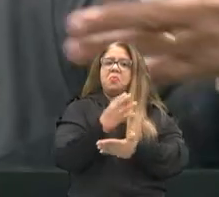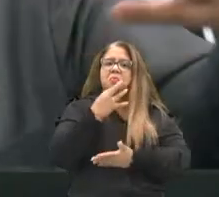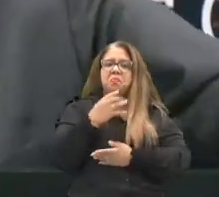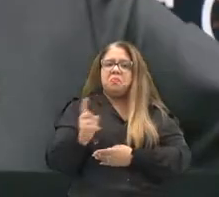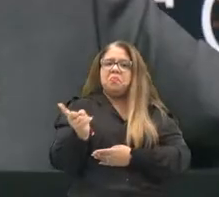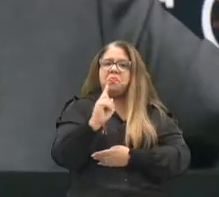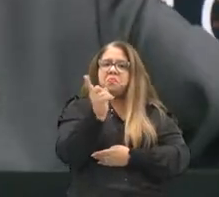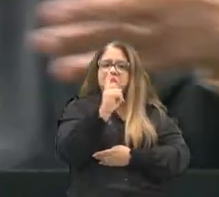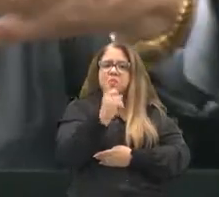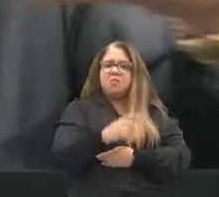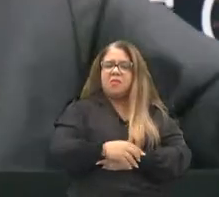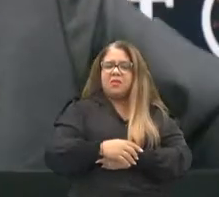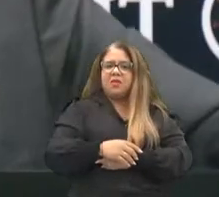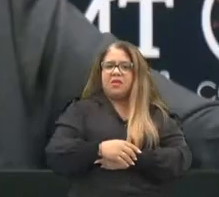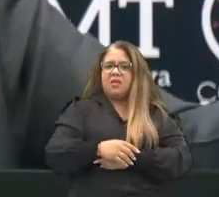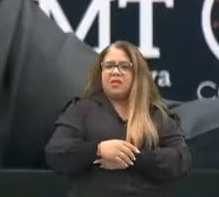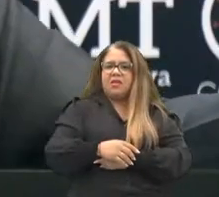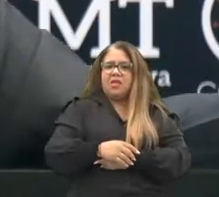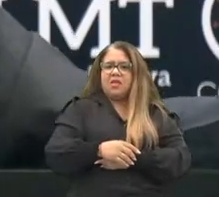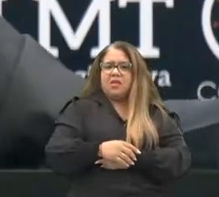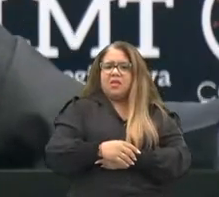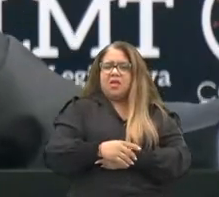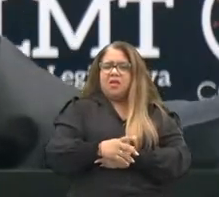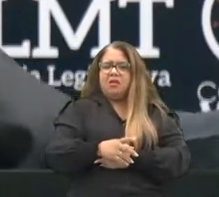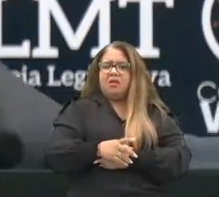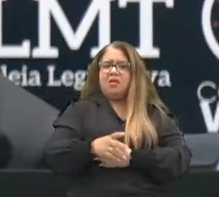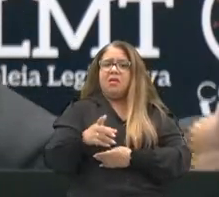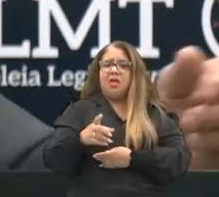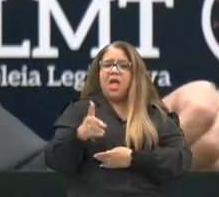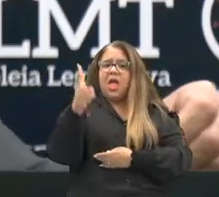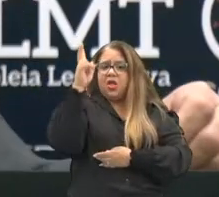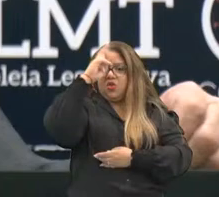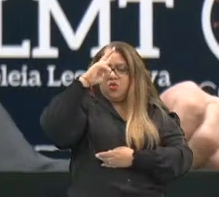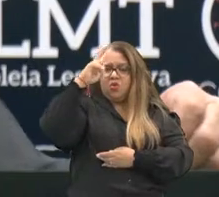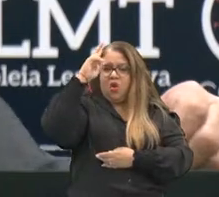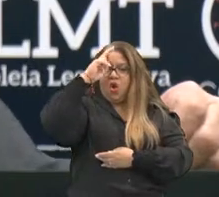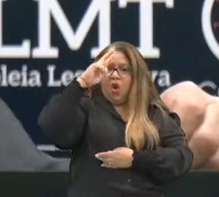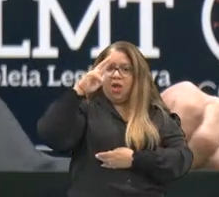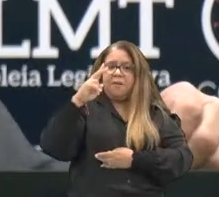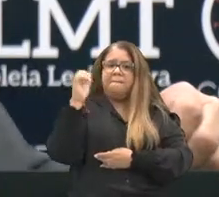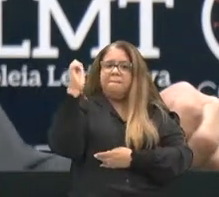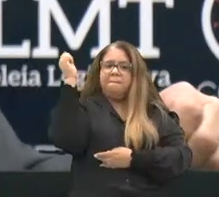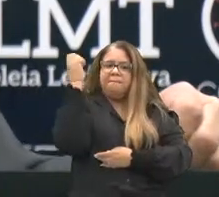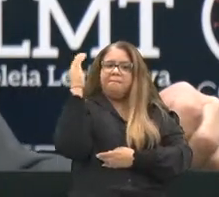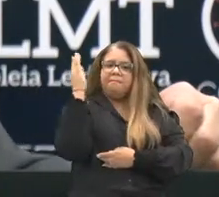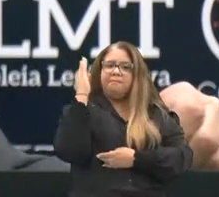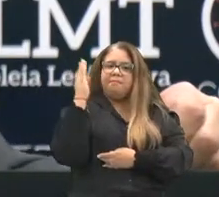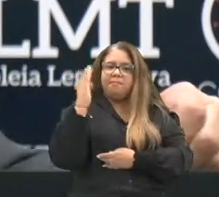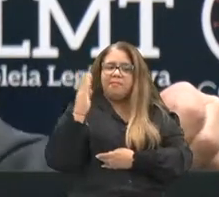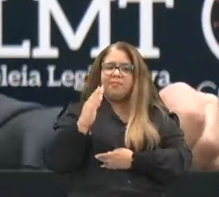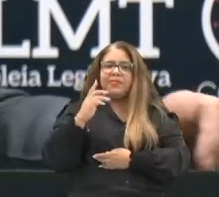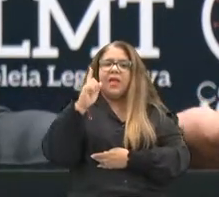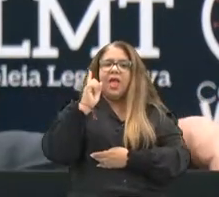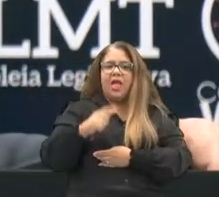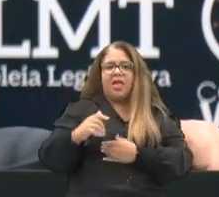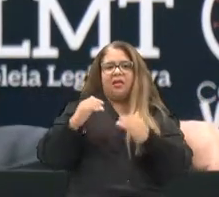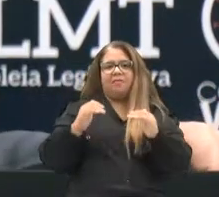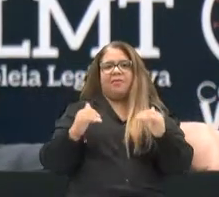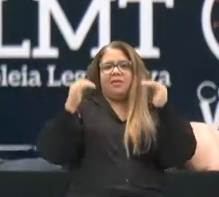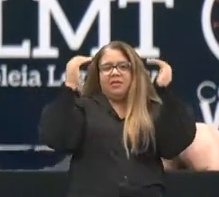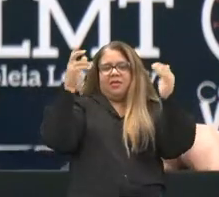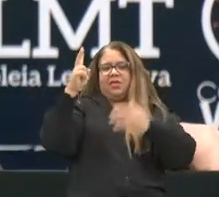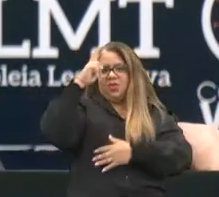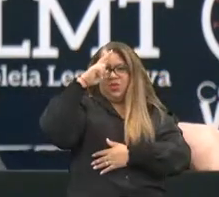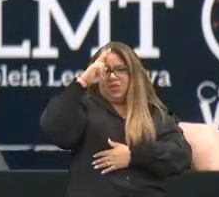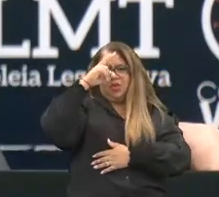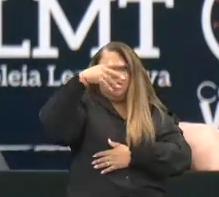o Senado. Ou seja, a história do Brasil, mas sobretudo a história do Mato Grosso,